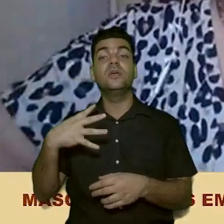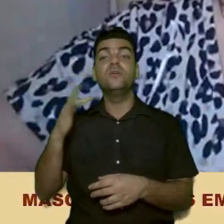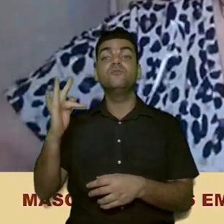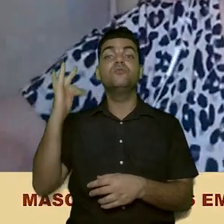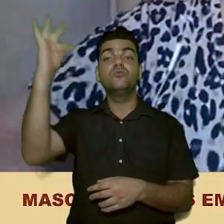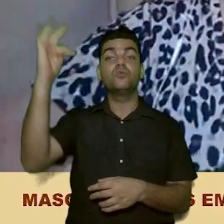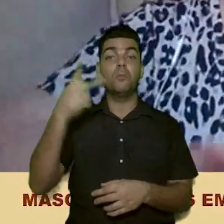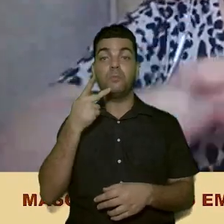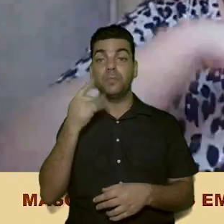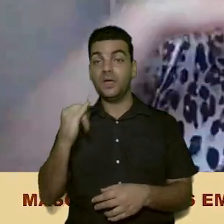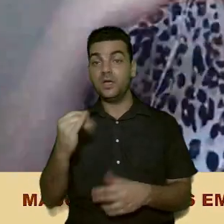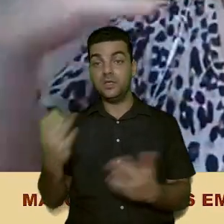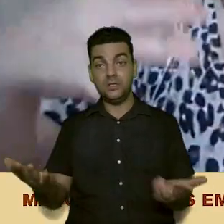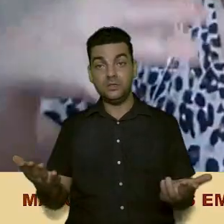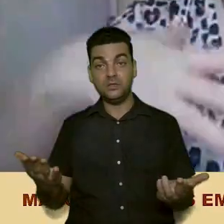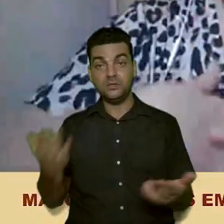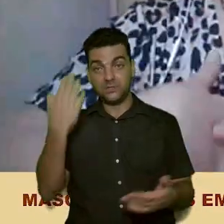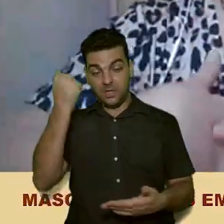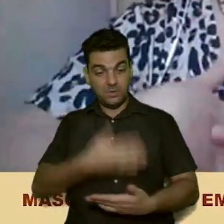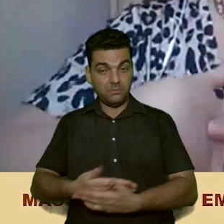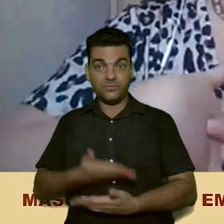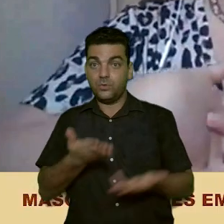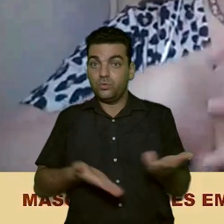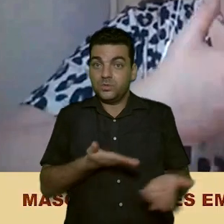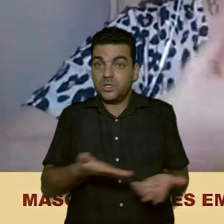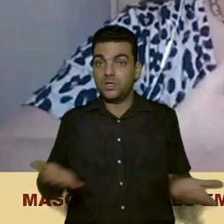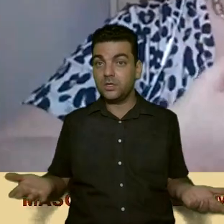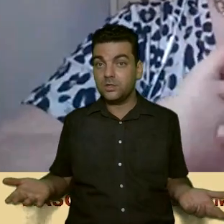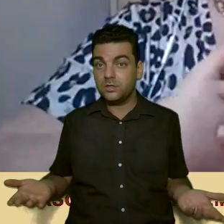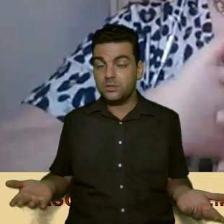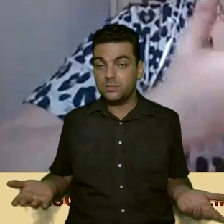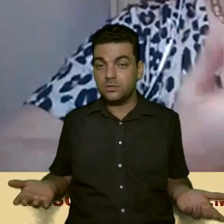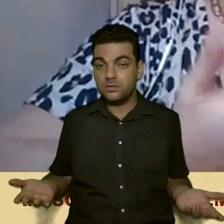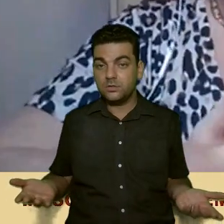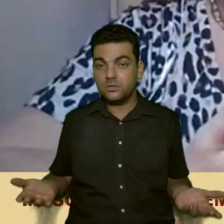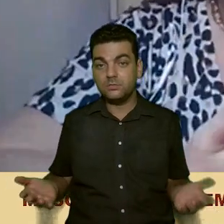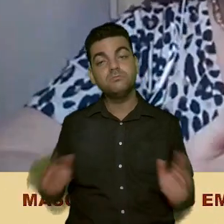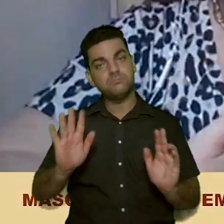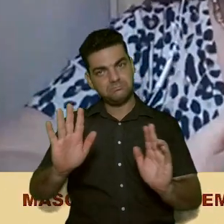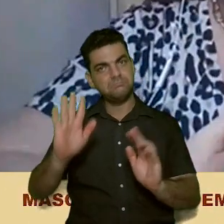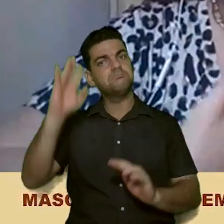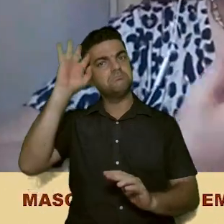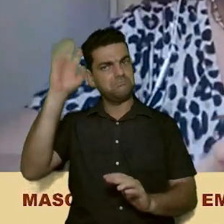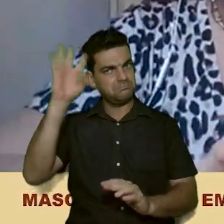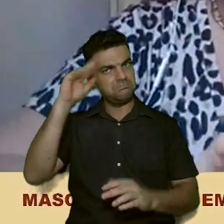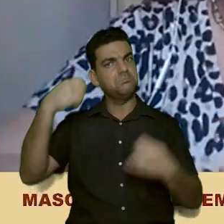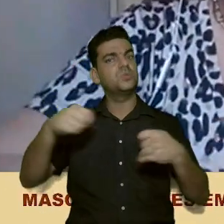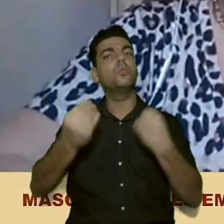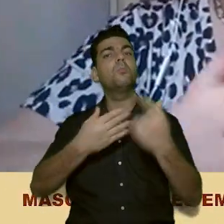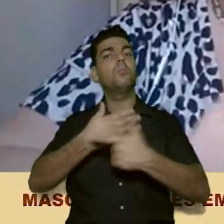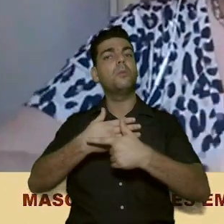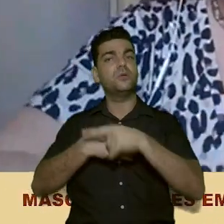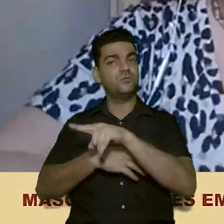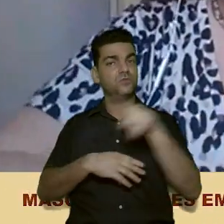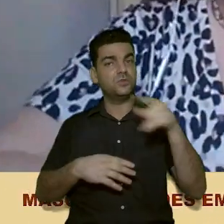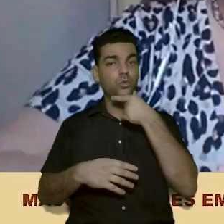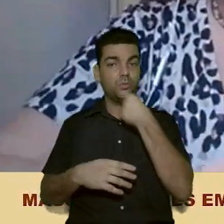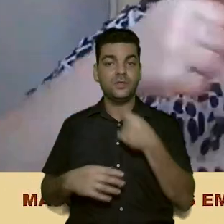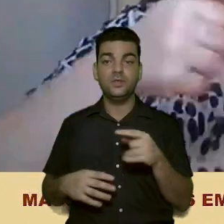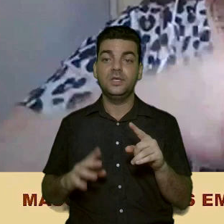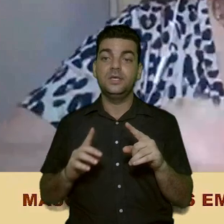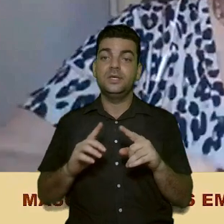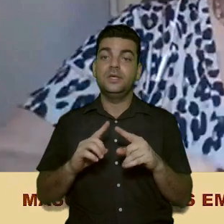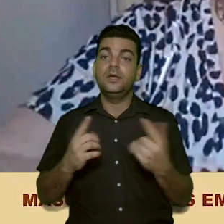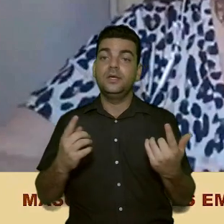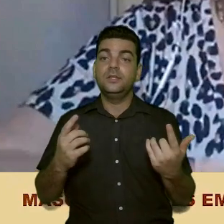crianças. Eu acho que a gente tem muitas coisas para falar, para refletir sobre o papel de vocês, mas é assim, um papel